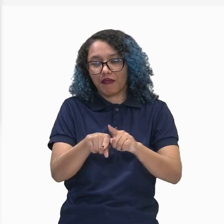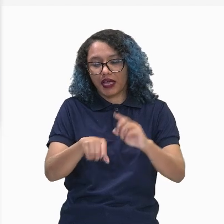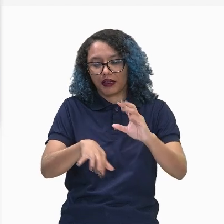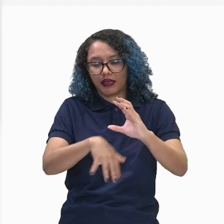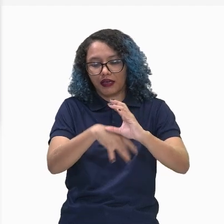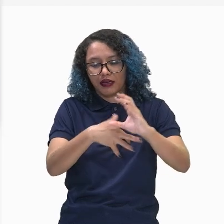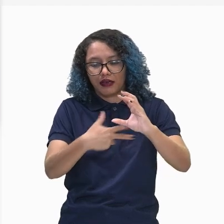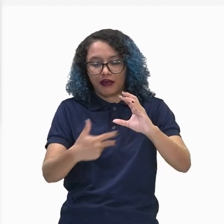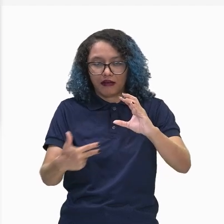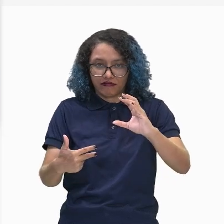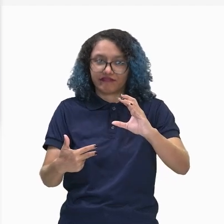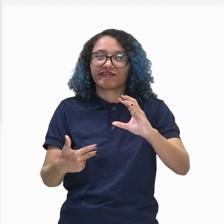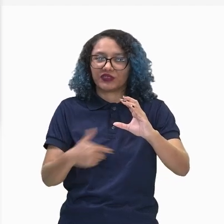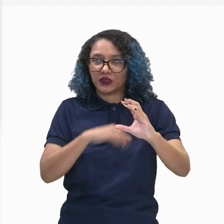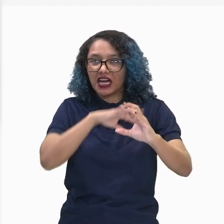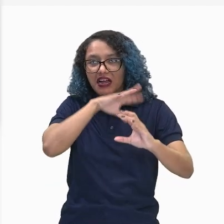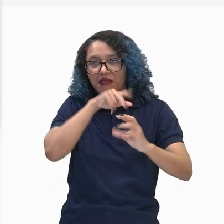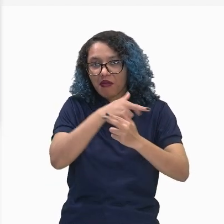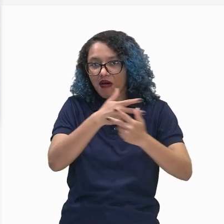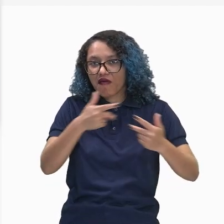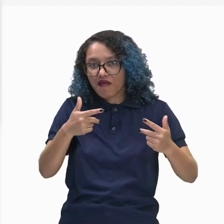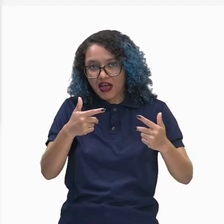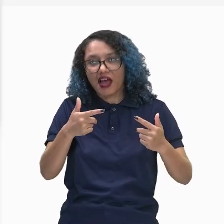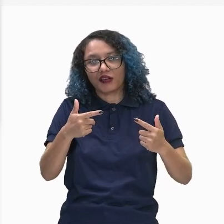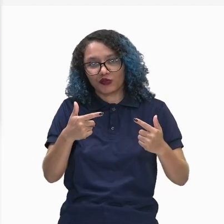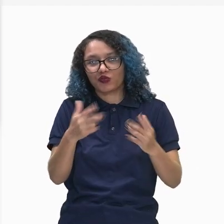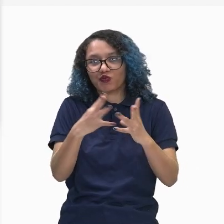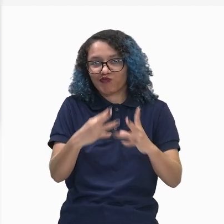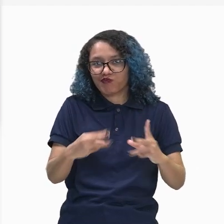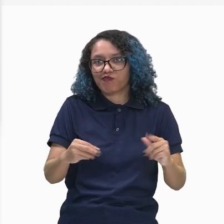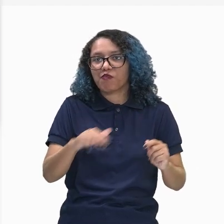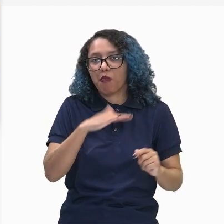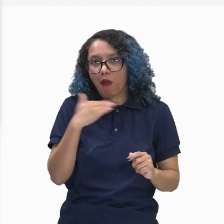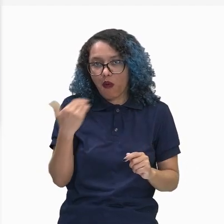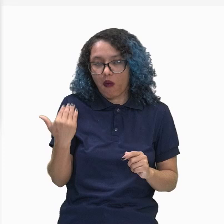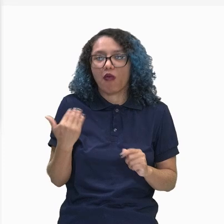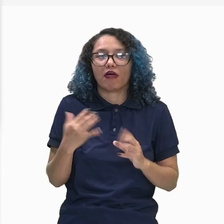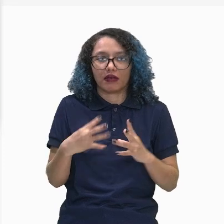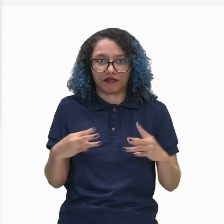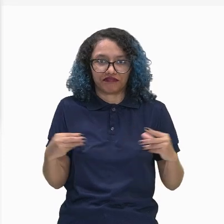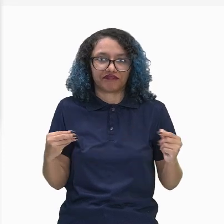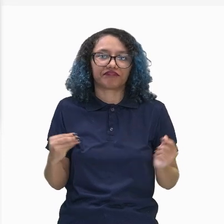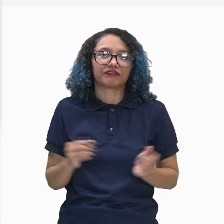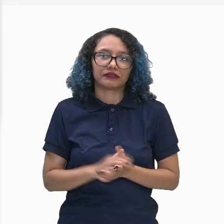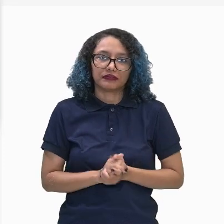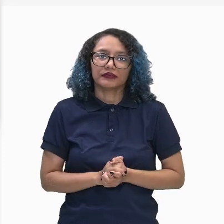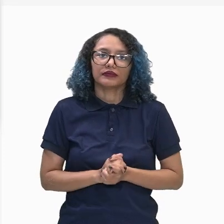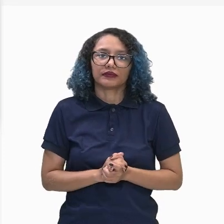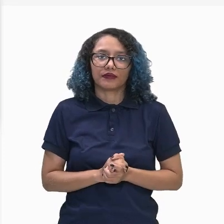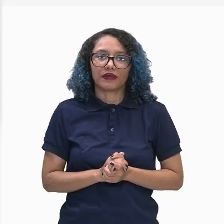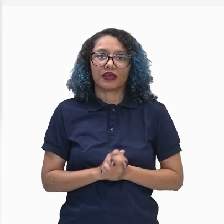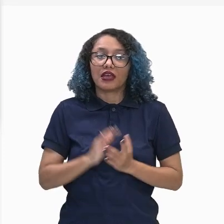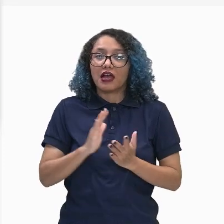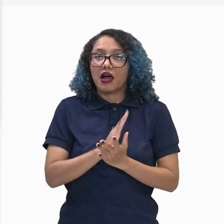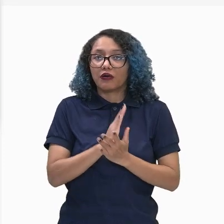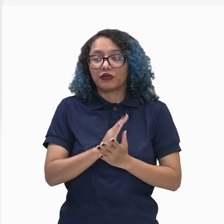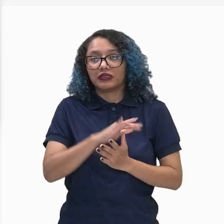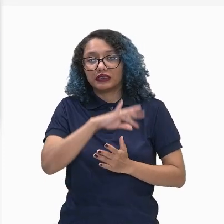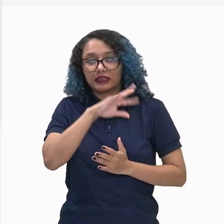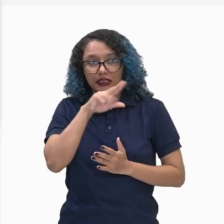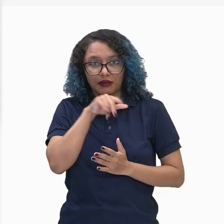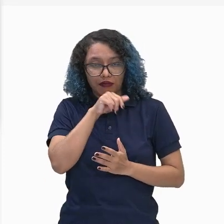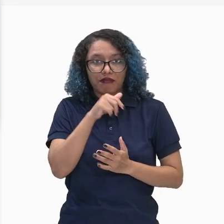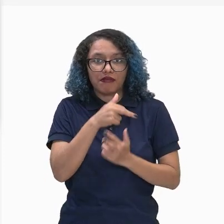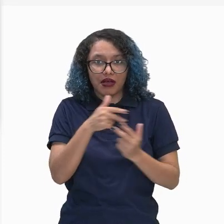os animais, tanto aquáticos quanto terrestres, né? Existem ali aqueles animais que vivem na região, nas